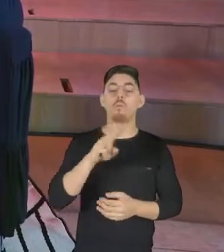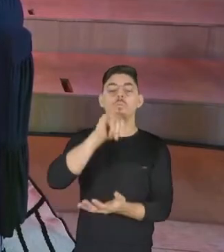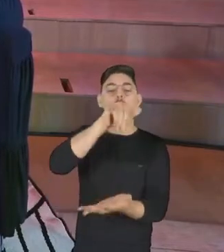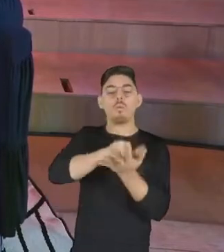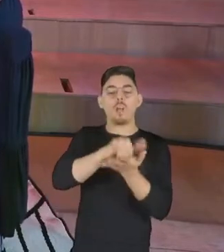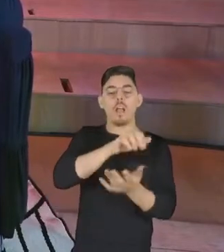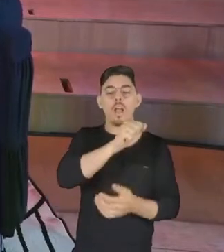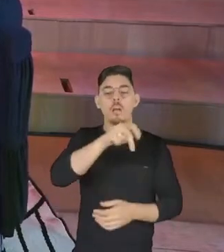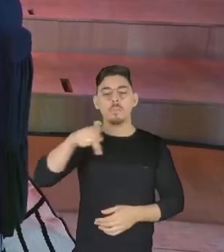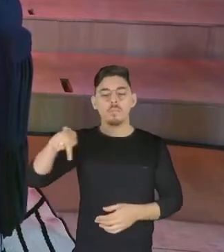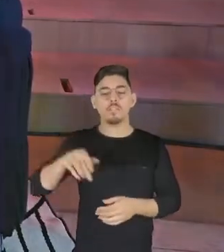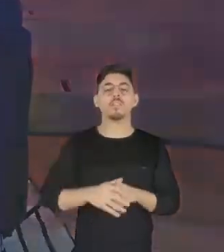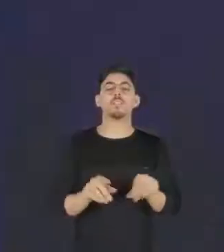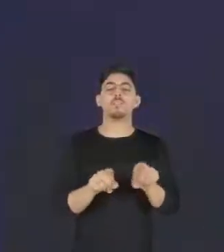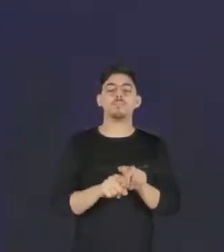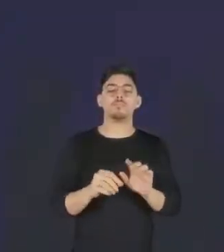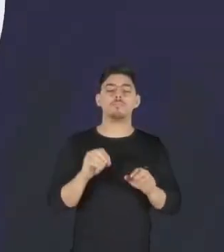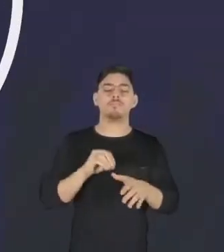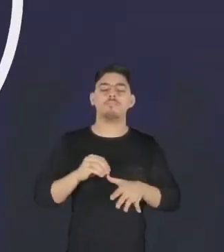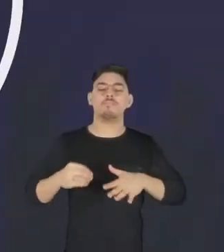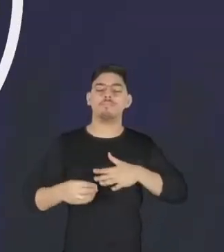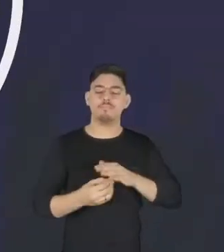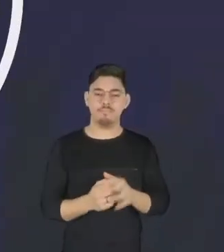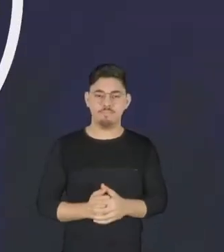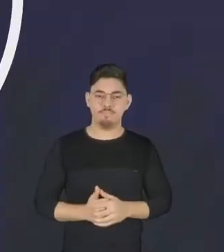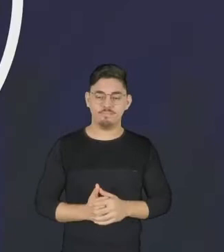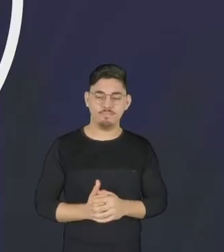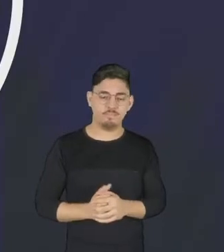aplicativo, pelos nossos canais.